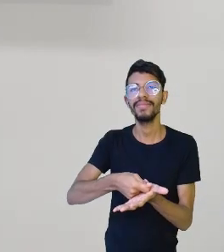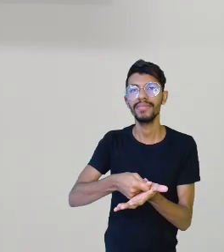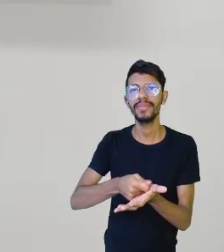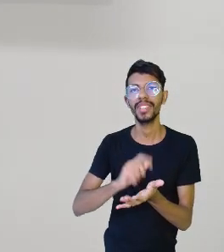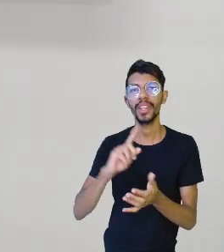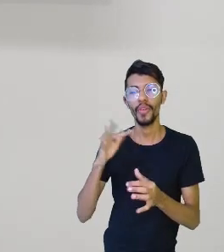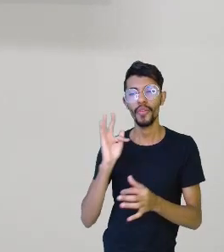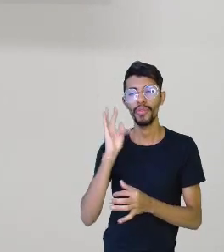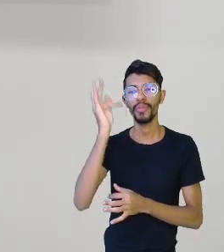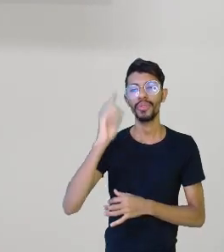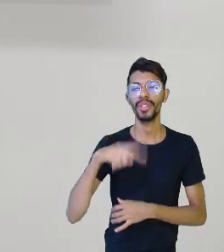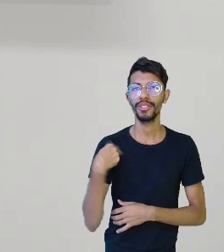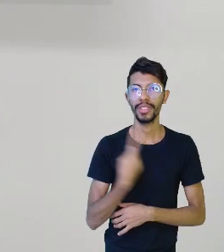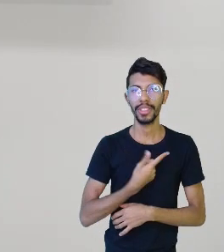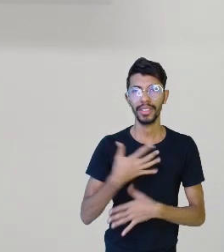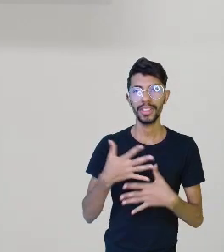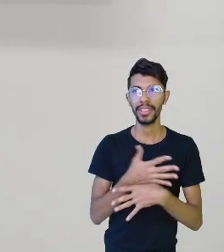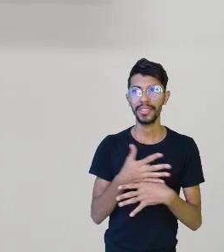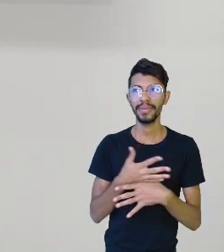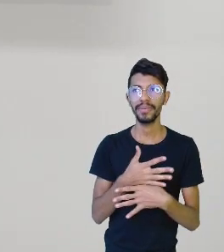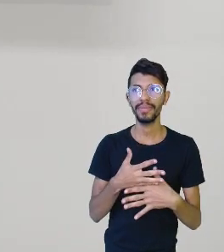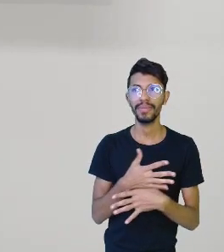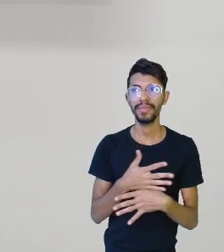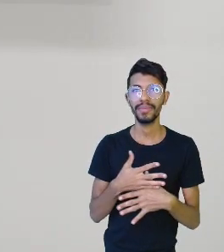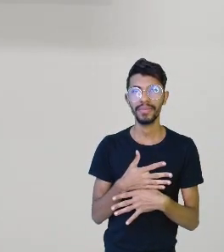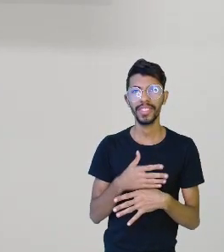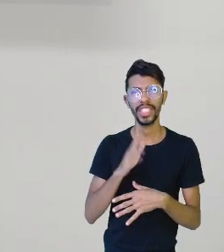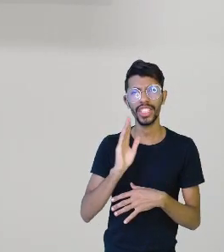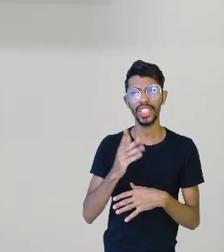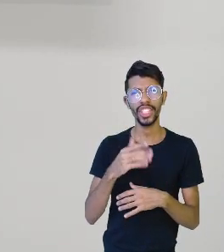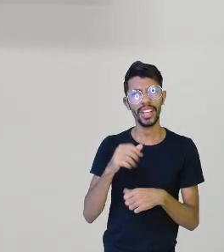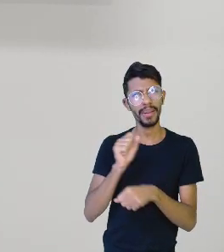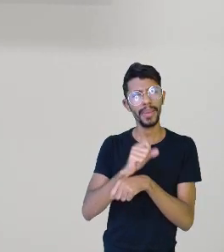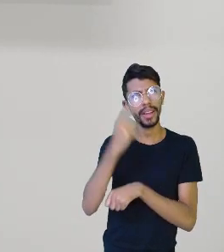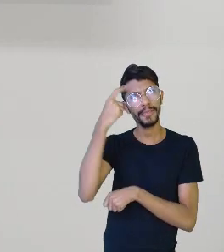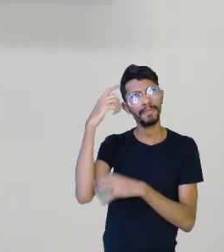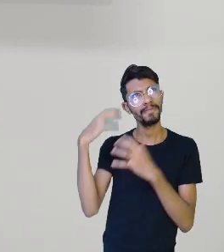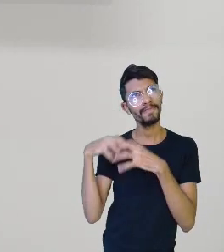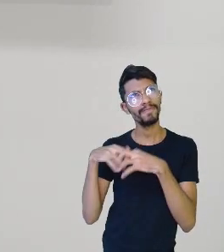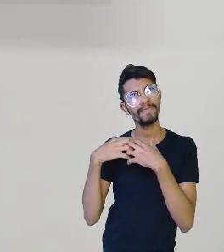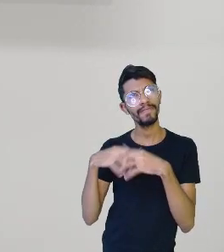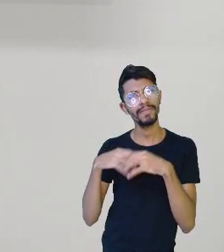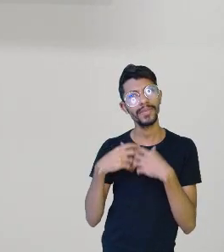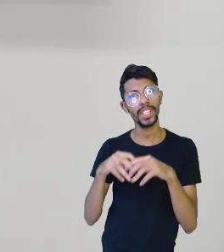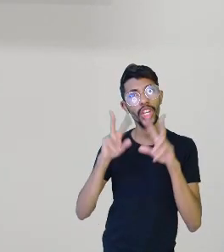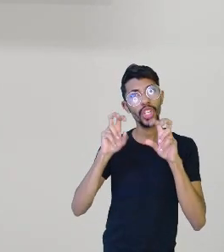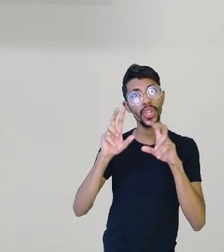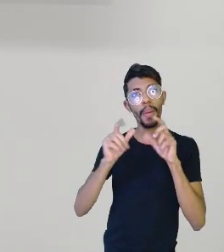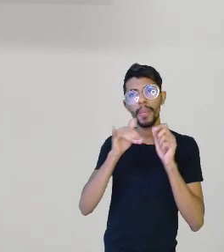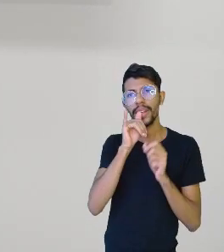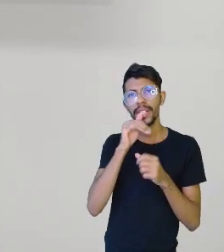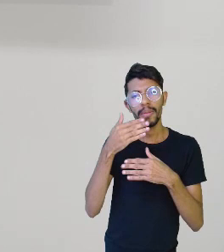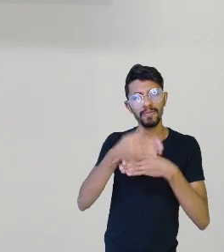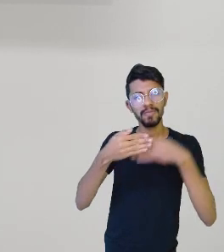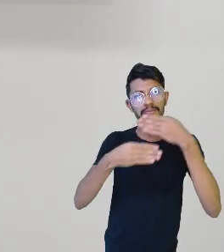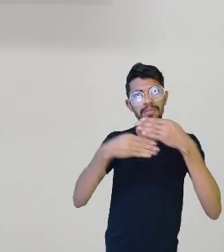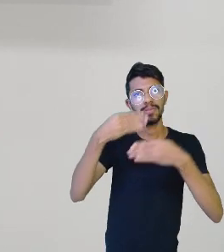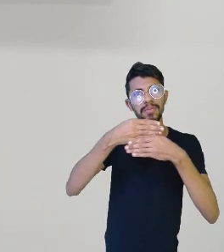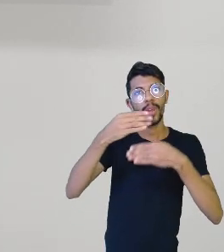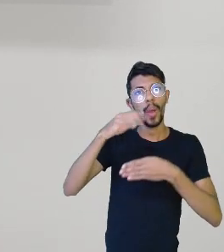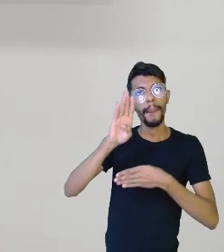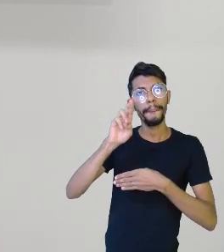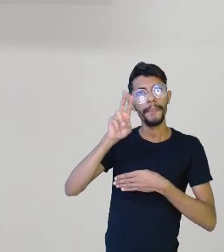o futuro da nossa cidade, que aconteceu aí. Já parou para pensar? Né? O Forte do Brum mesmo, quando a gente para assim e pensa,